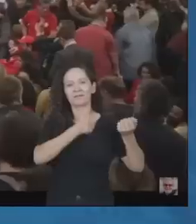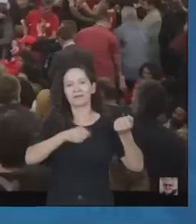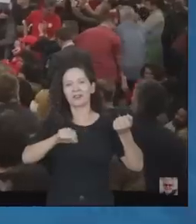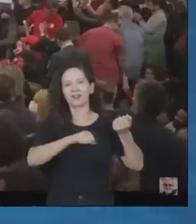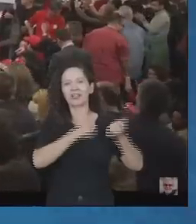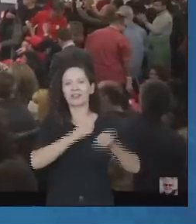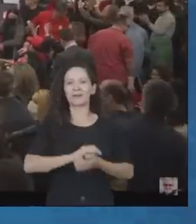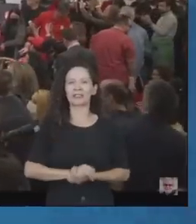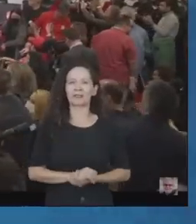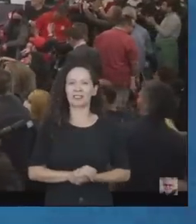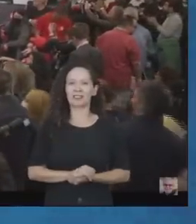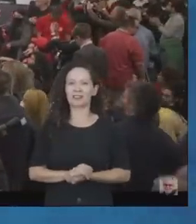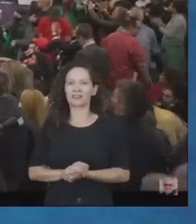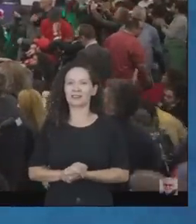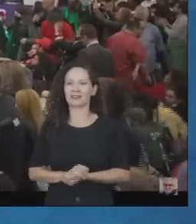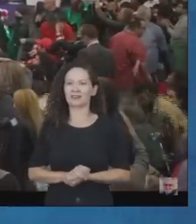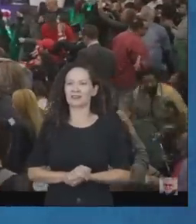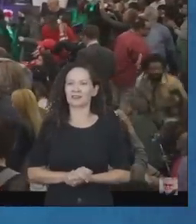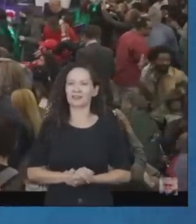que luxo!